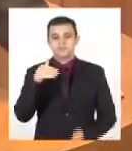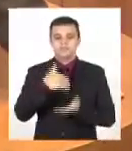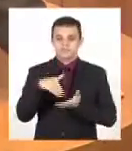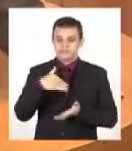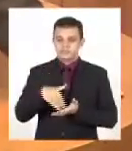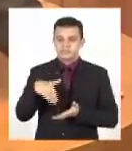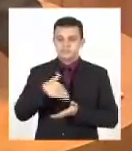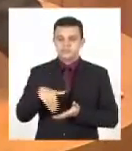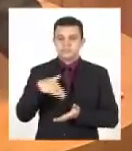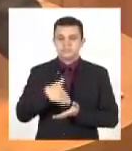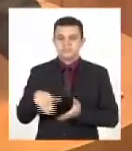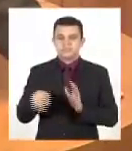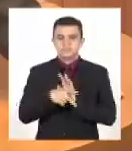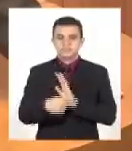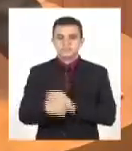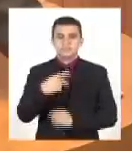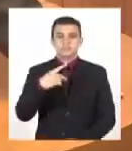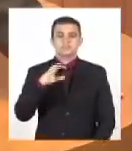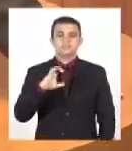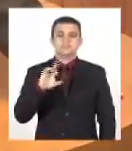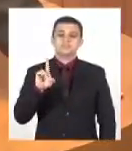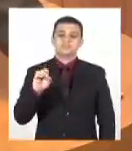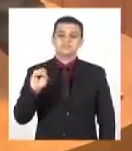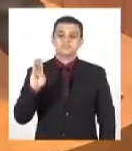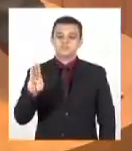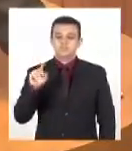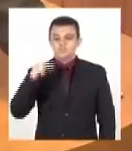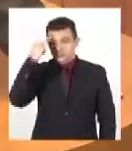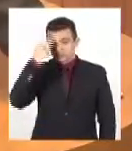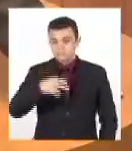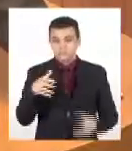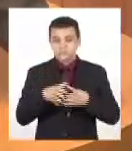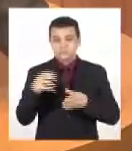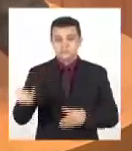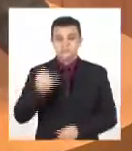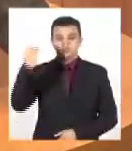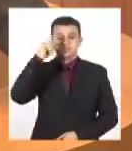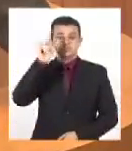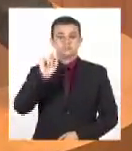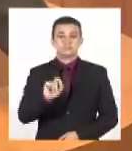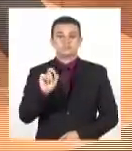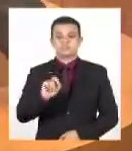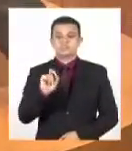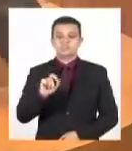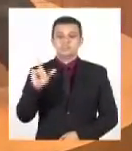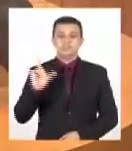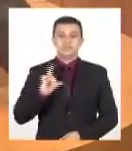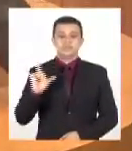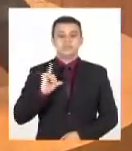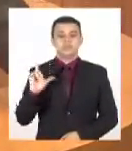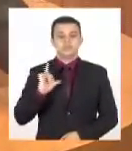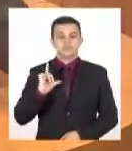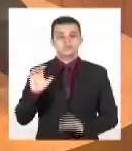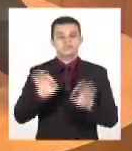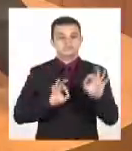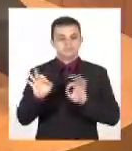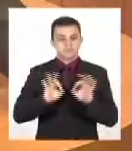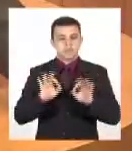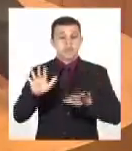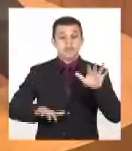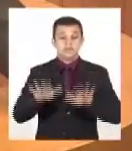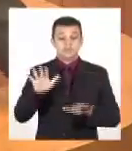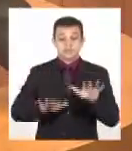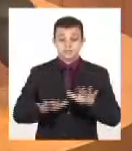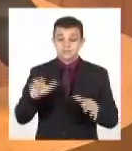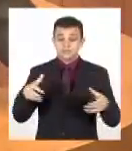importante justamente não perder o nível de formulação. Muitas vezes o partido chega ao poder e o pragmatismo